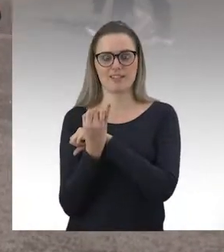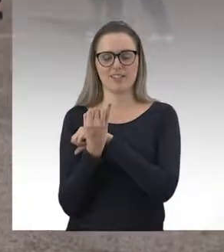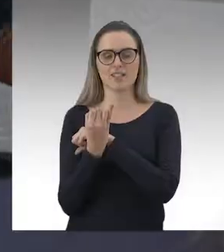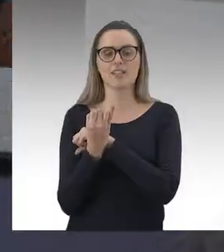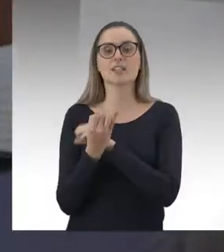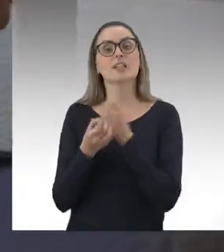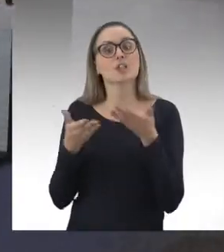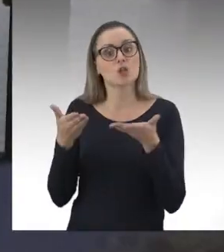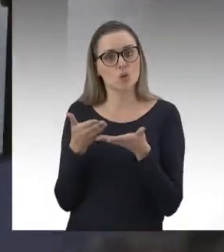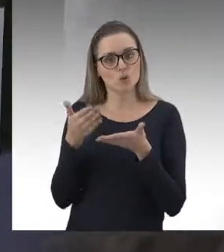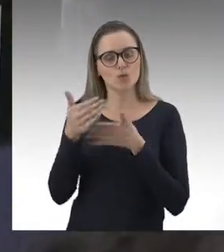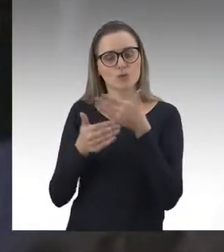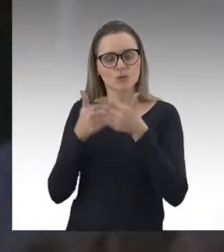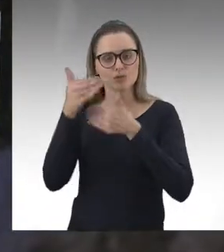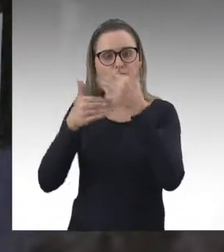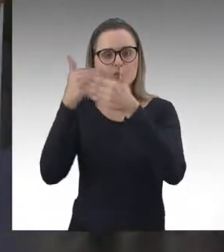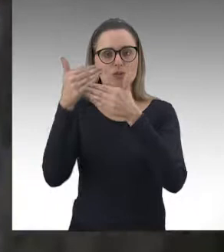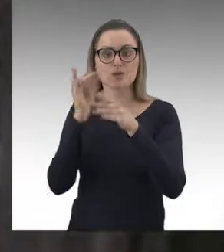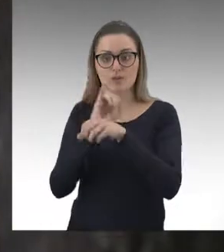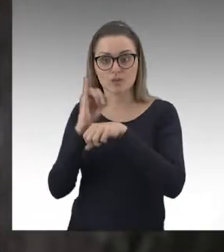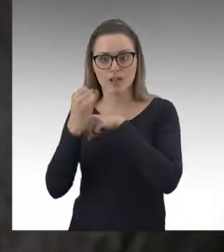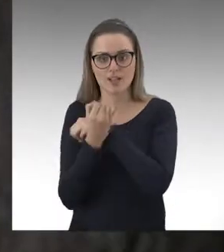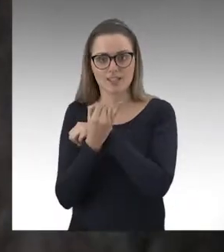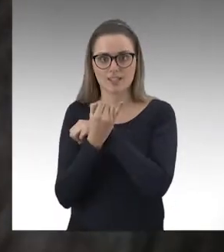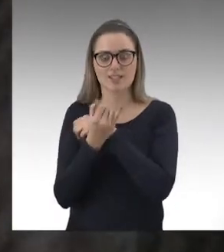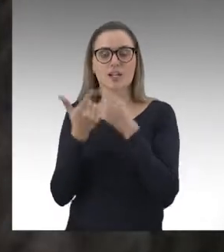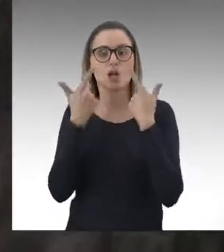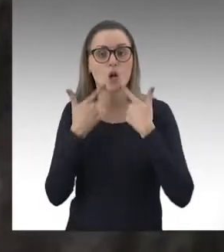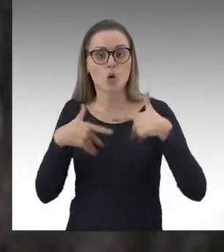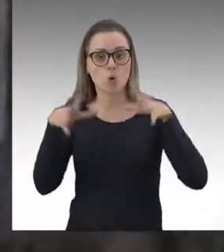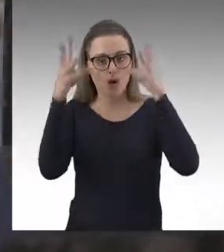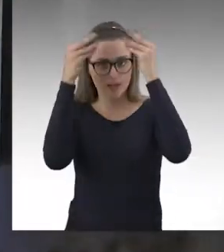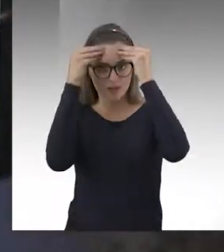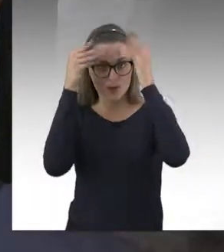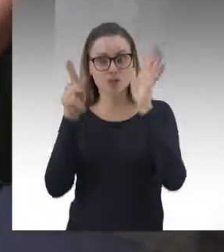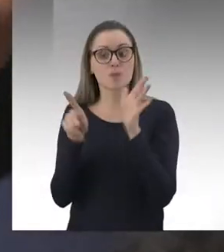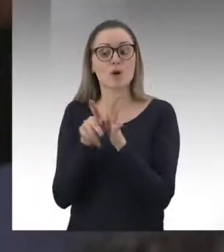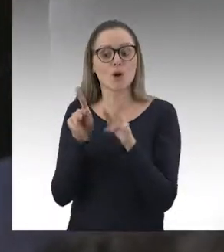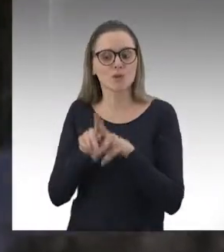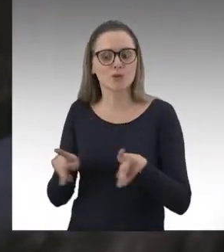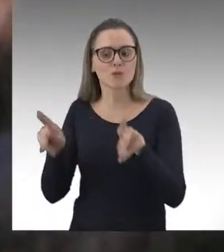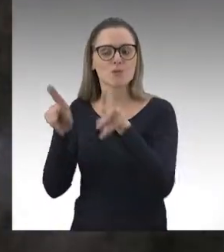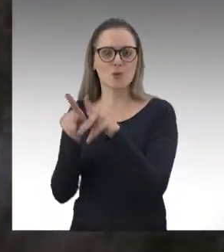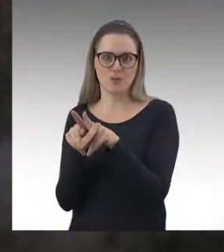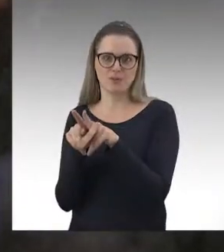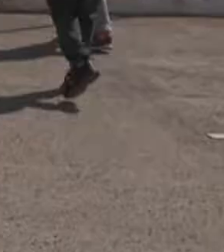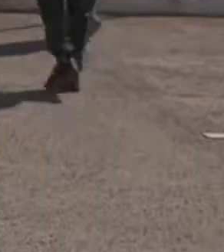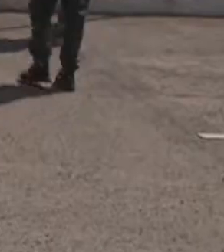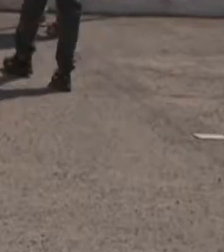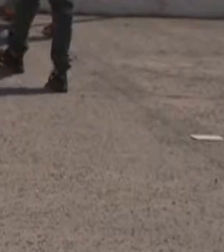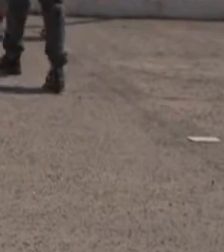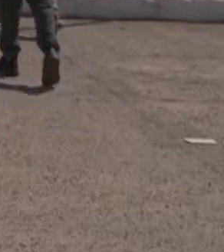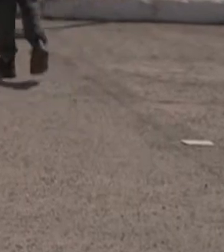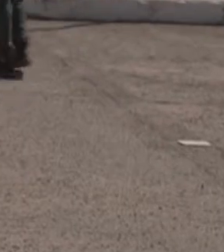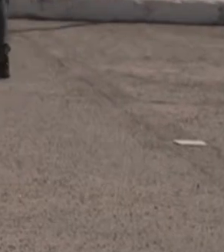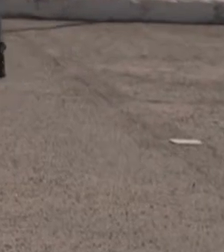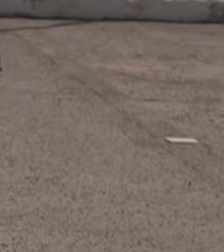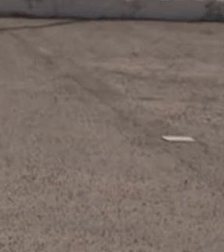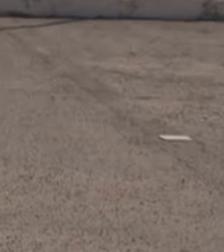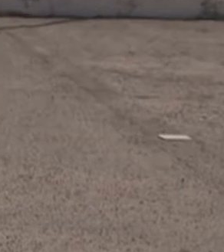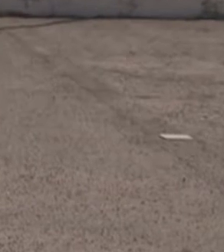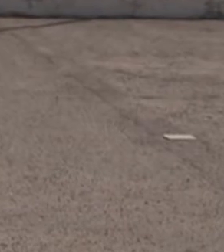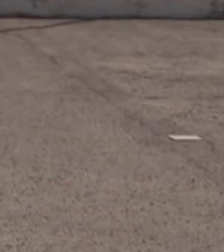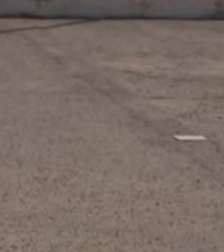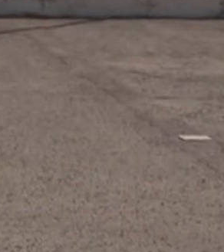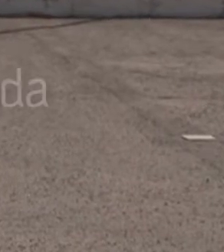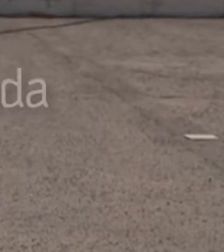está sendo desenvolvida nas ilhas com a linguagem do povo de lá. E a Igreja das Dores, bem visível,